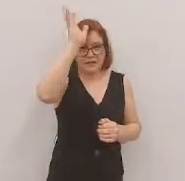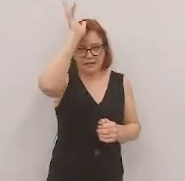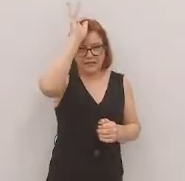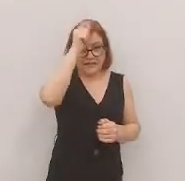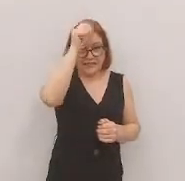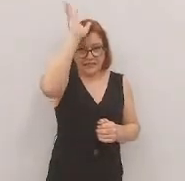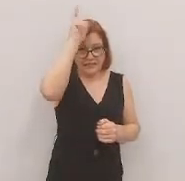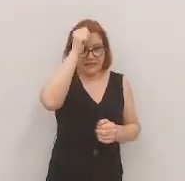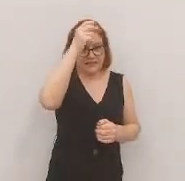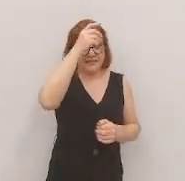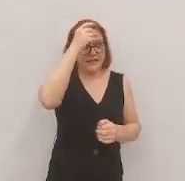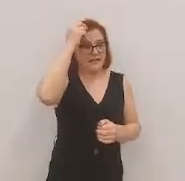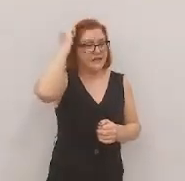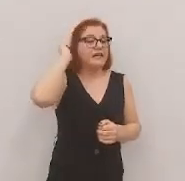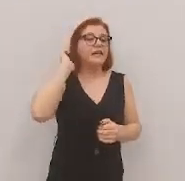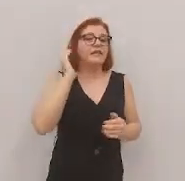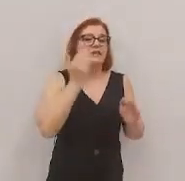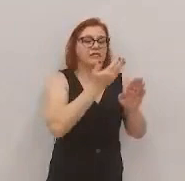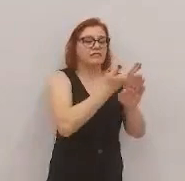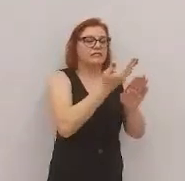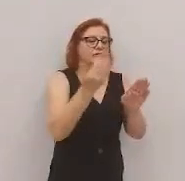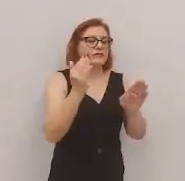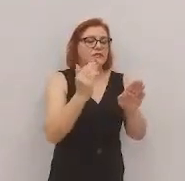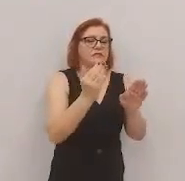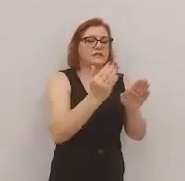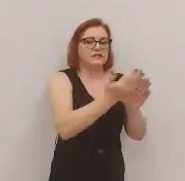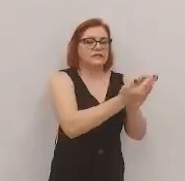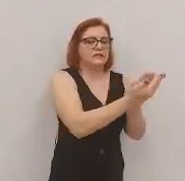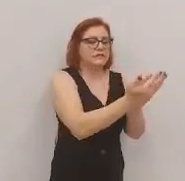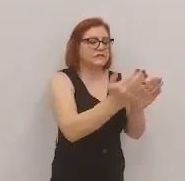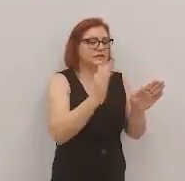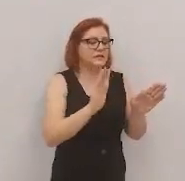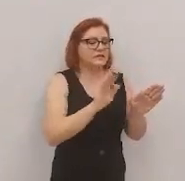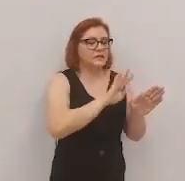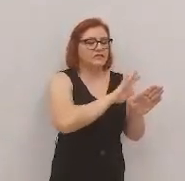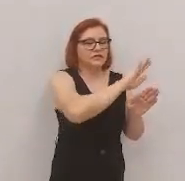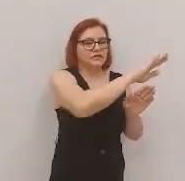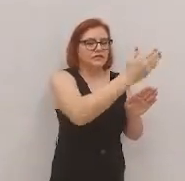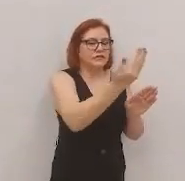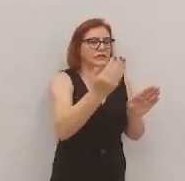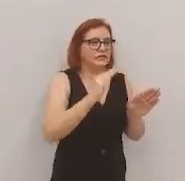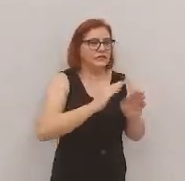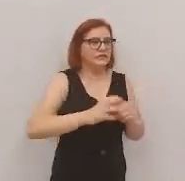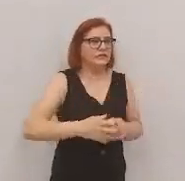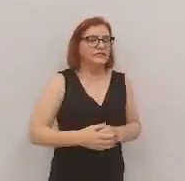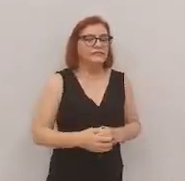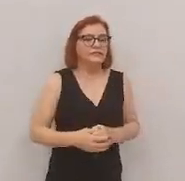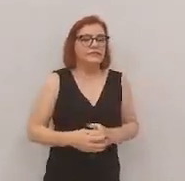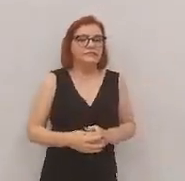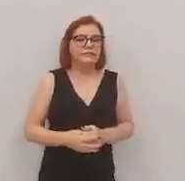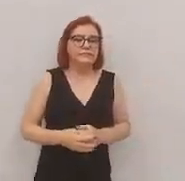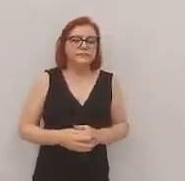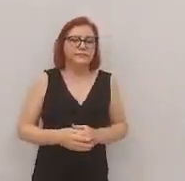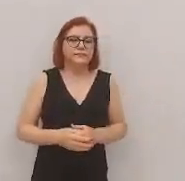com tela, né? Aquelas telas, né? E ali o galinheiro, galinha poedeira,